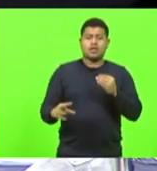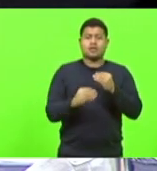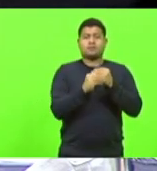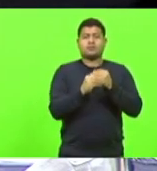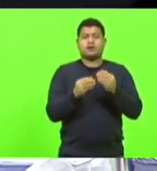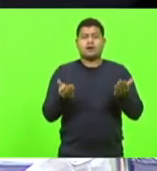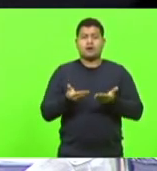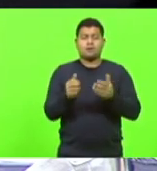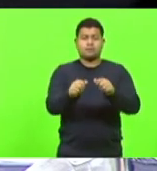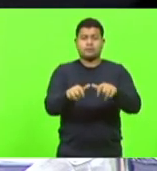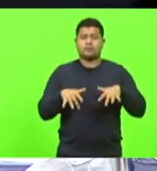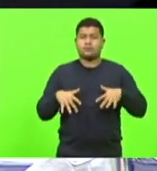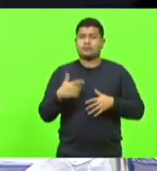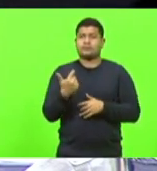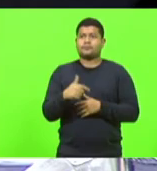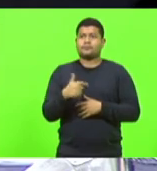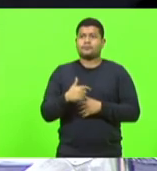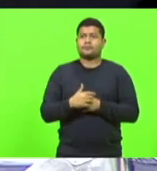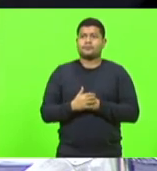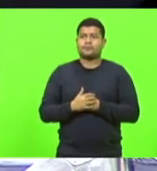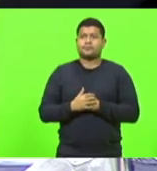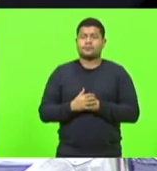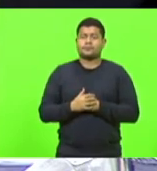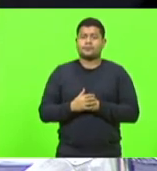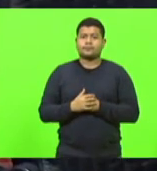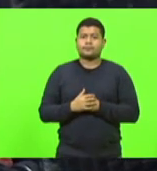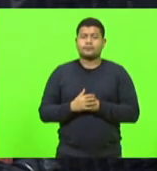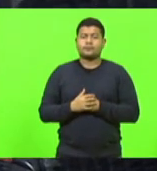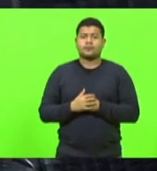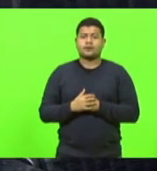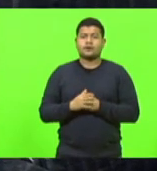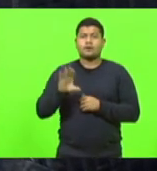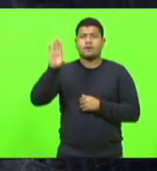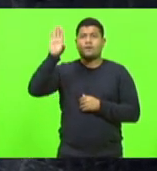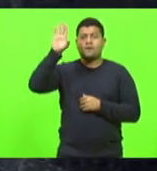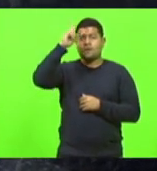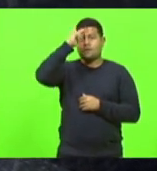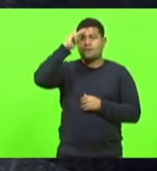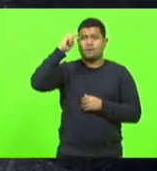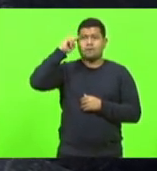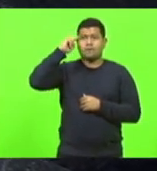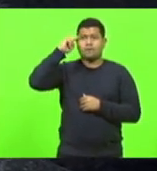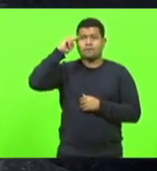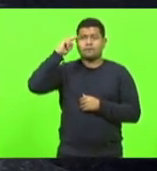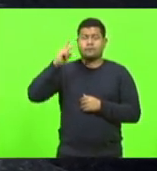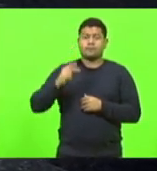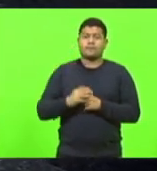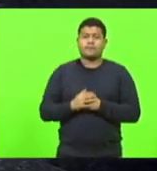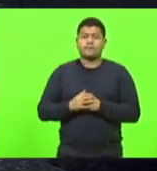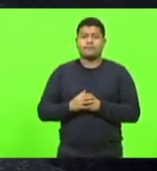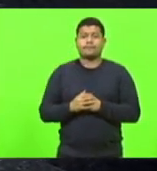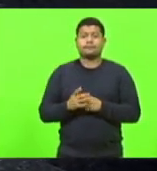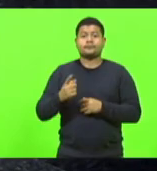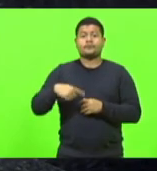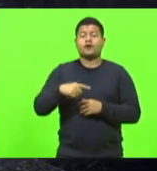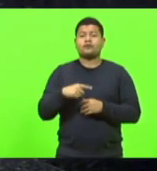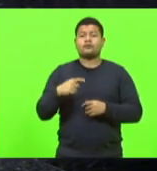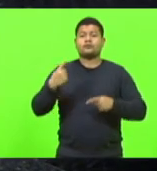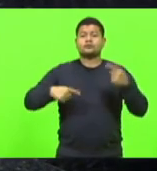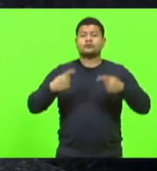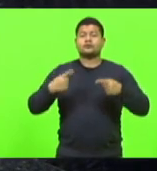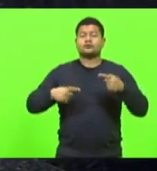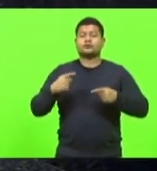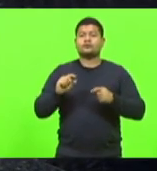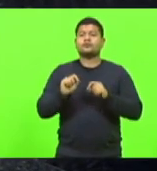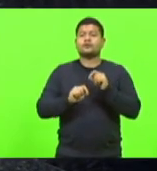plenário o presidente só uma questão de esclarecimento e agora o substitutivo Não né